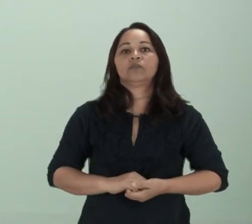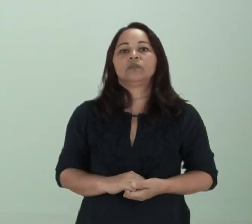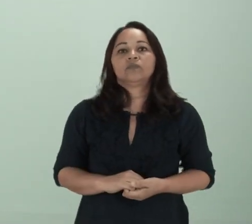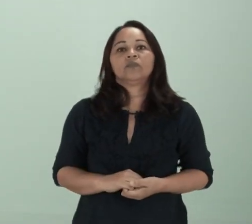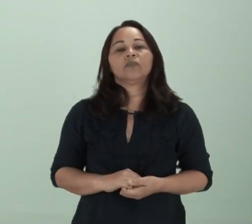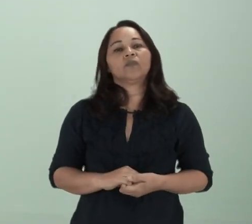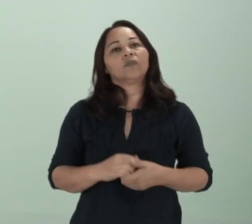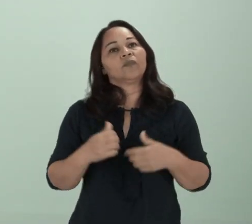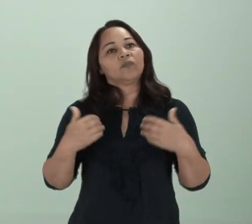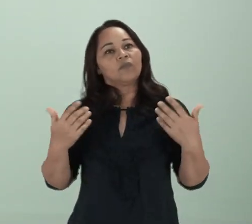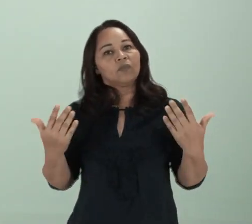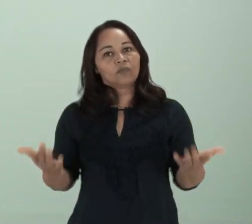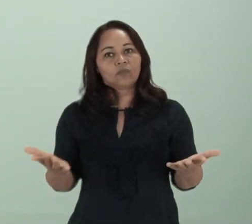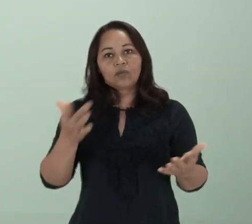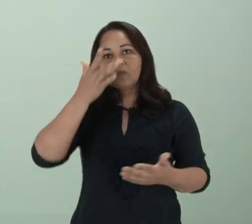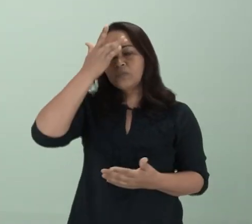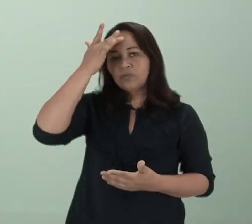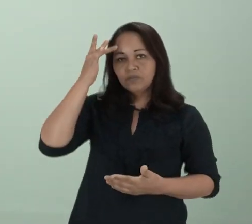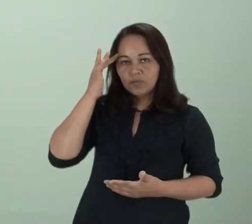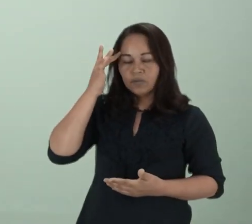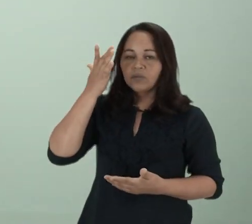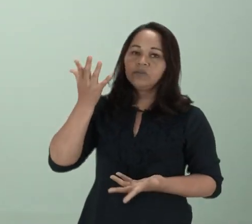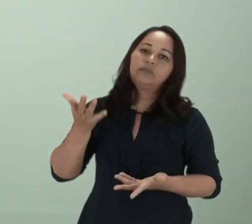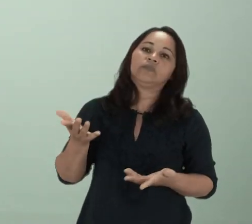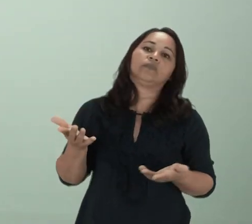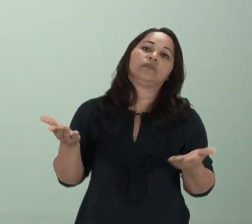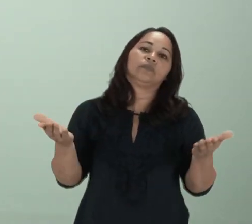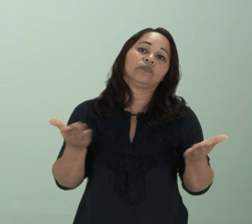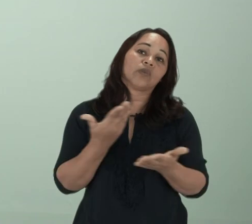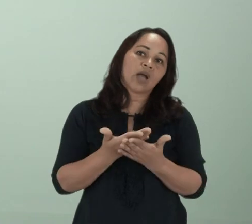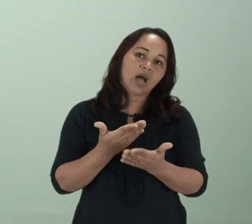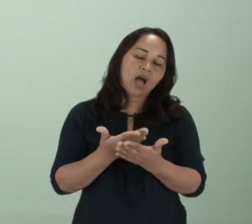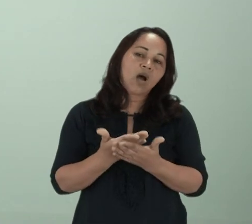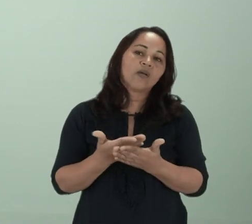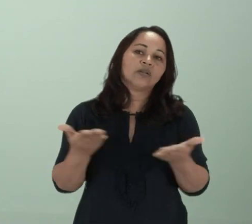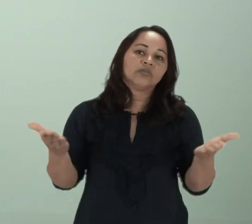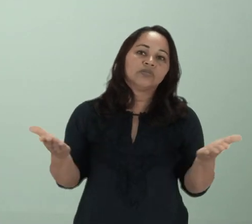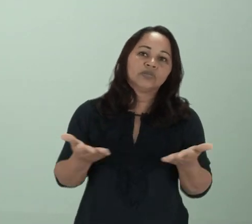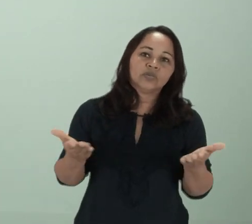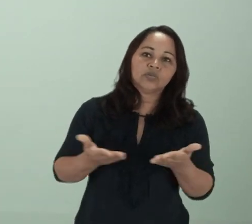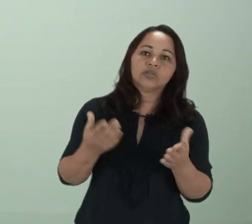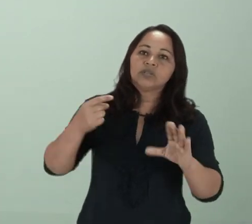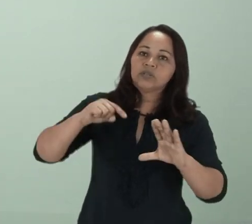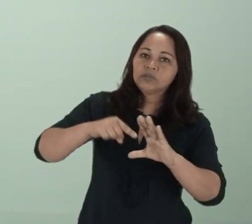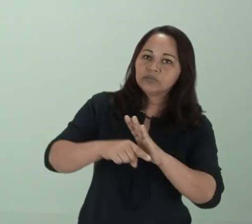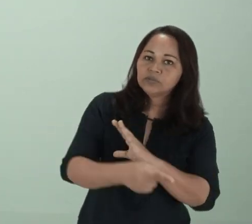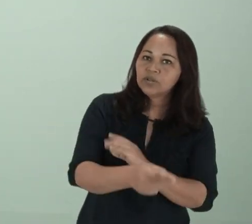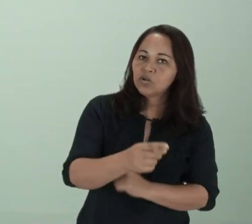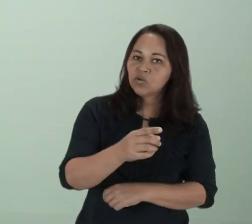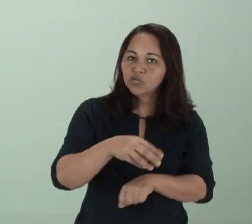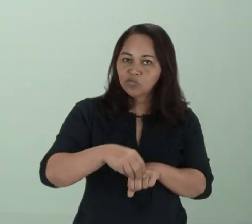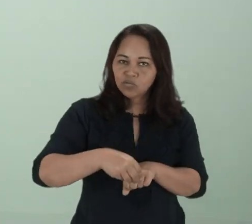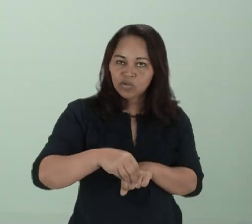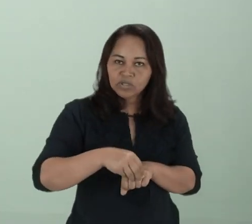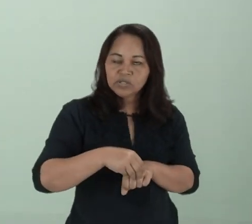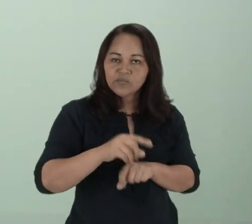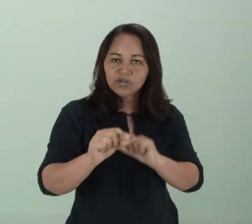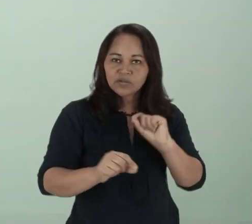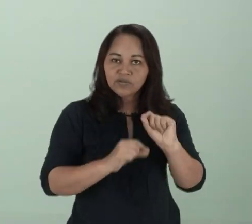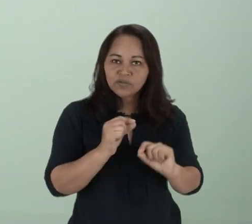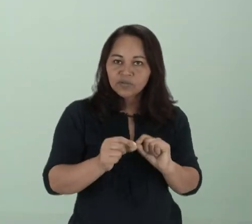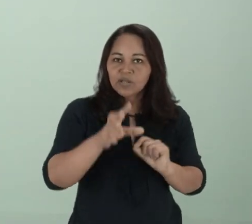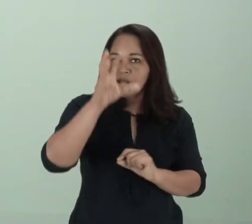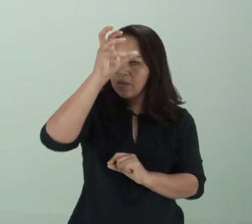Bom, pessoal, então é isso aí, tá? Na aula de hoje, nós aprofundamos o nosso conhecimento acerca das